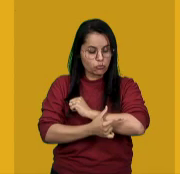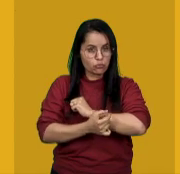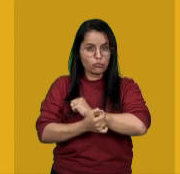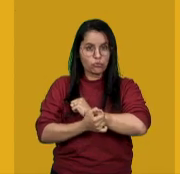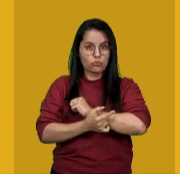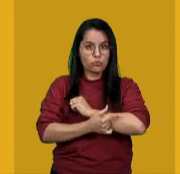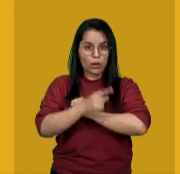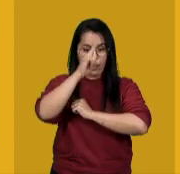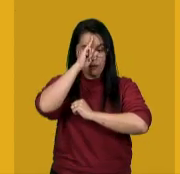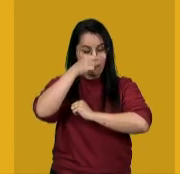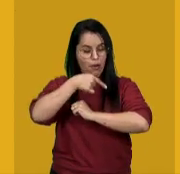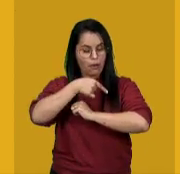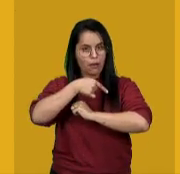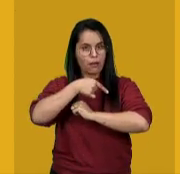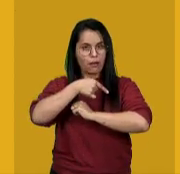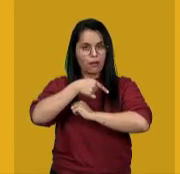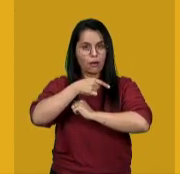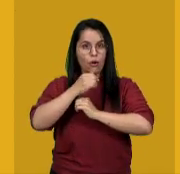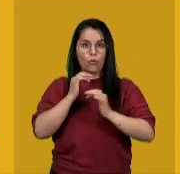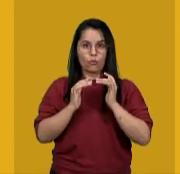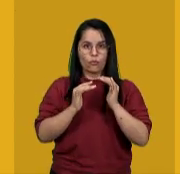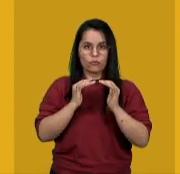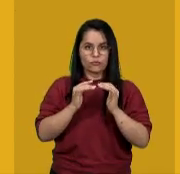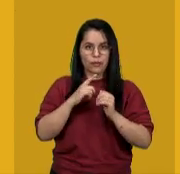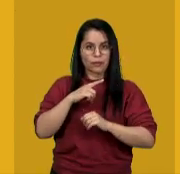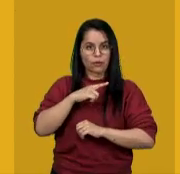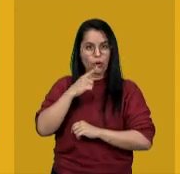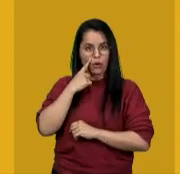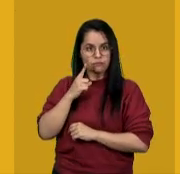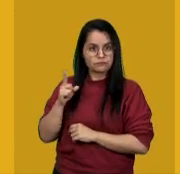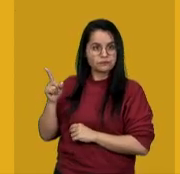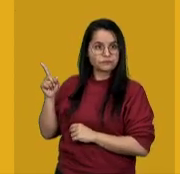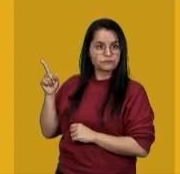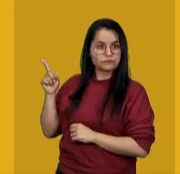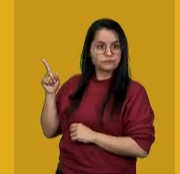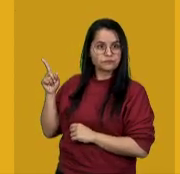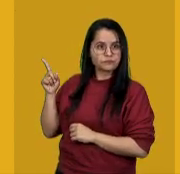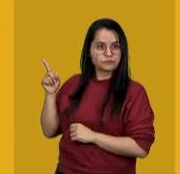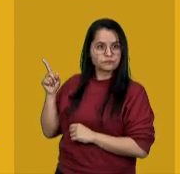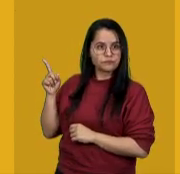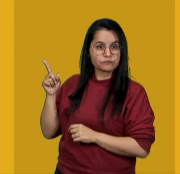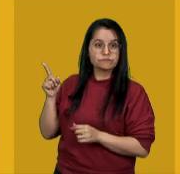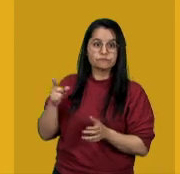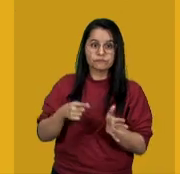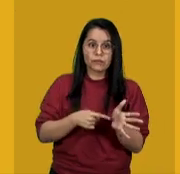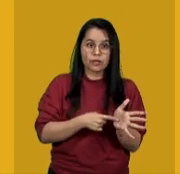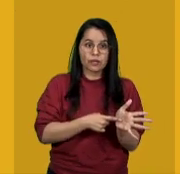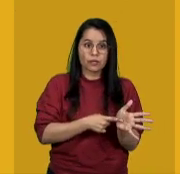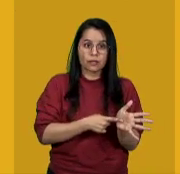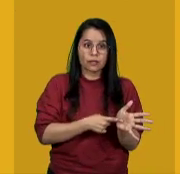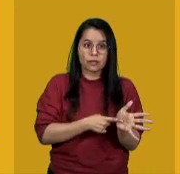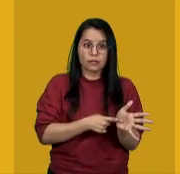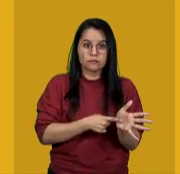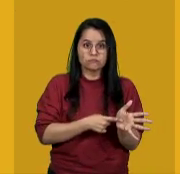corpo. Então, aqui, ó, eu tenho um neurônio.